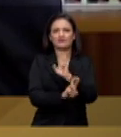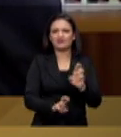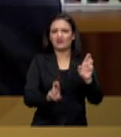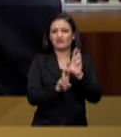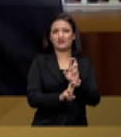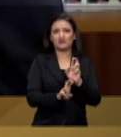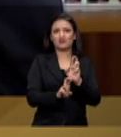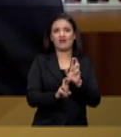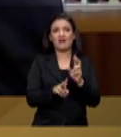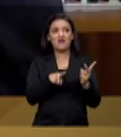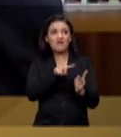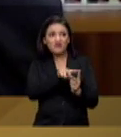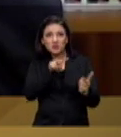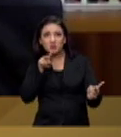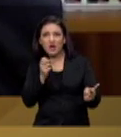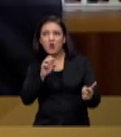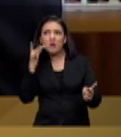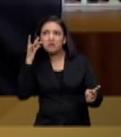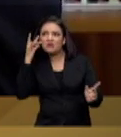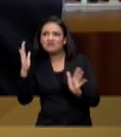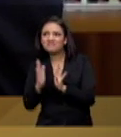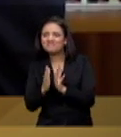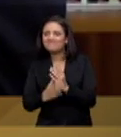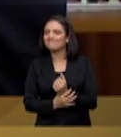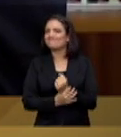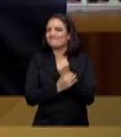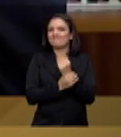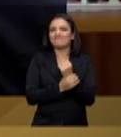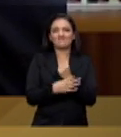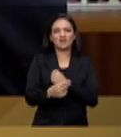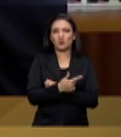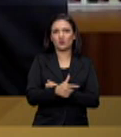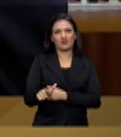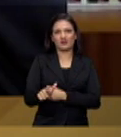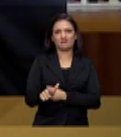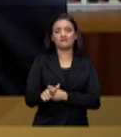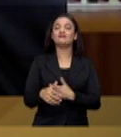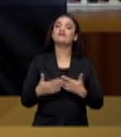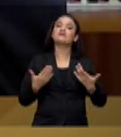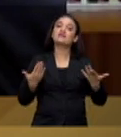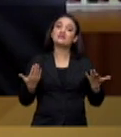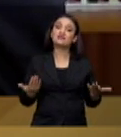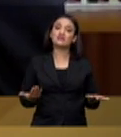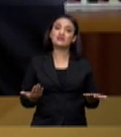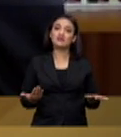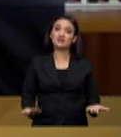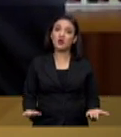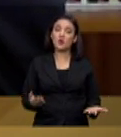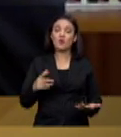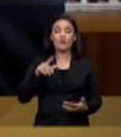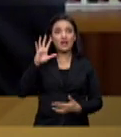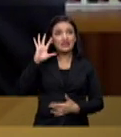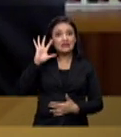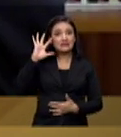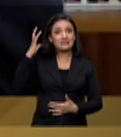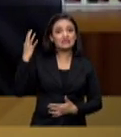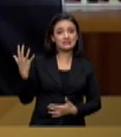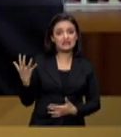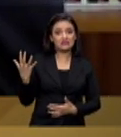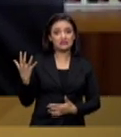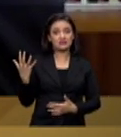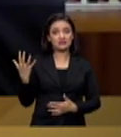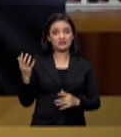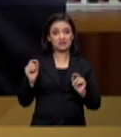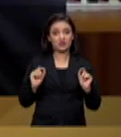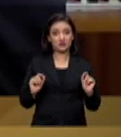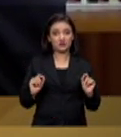forma virtual ou presencial. E conclui, por fim, tratar-se de decisão que,